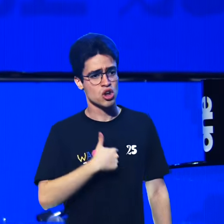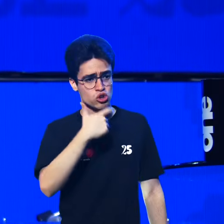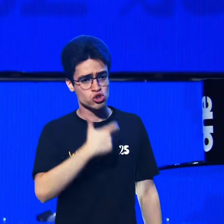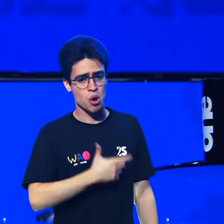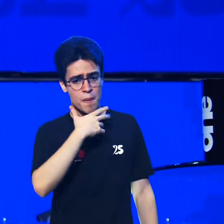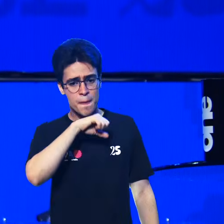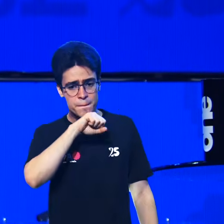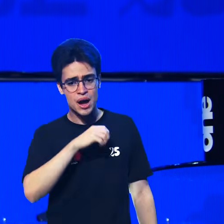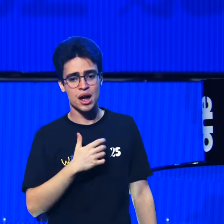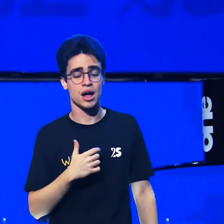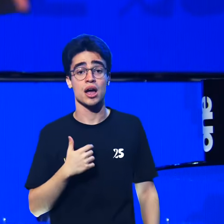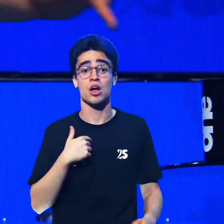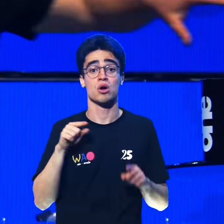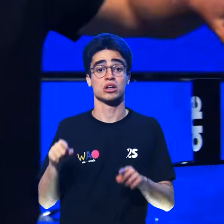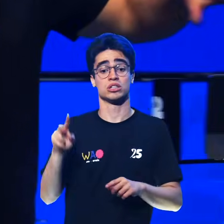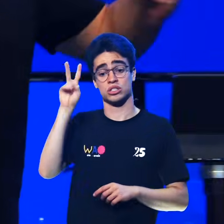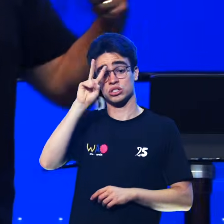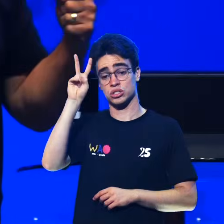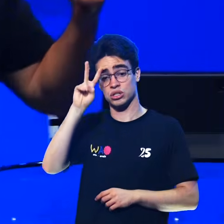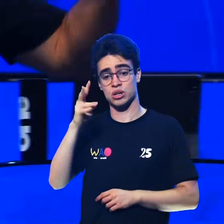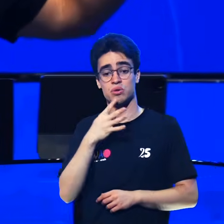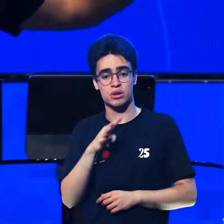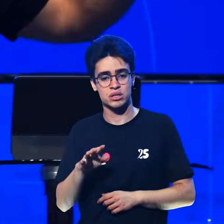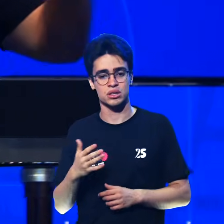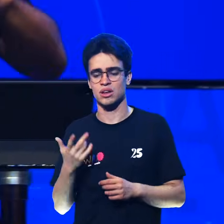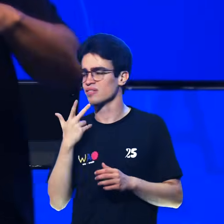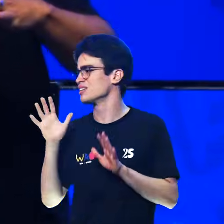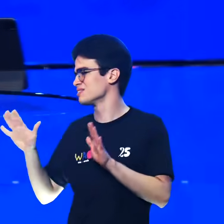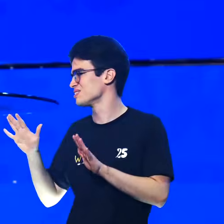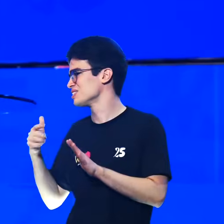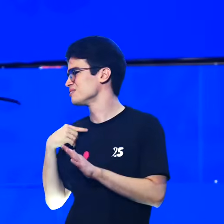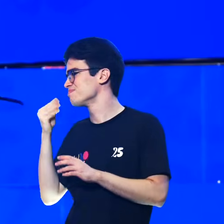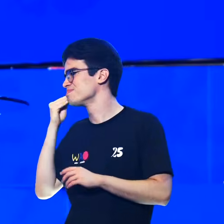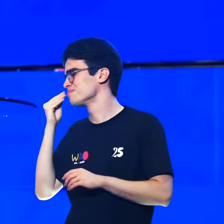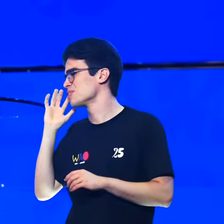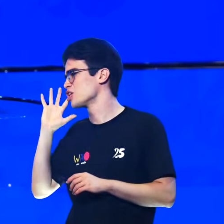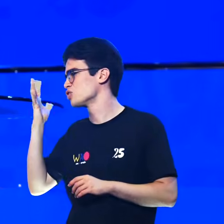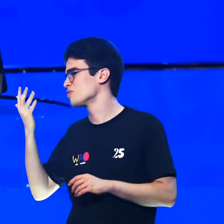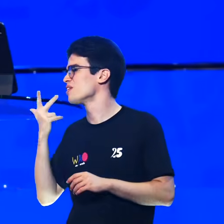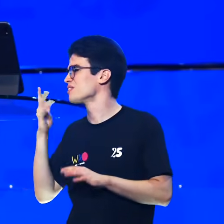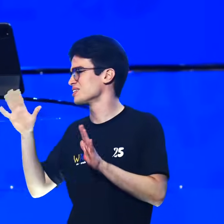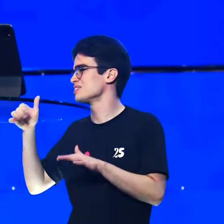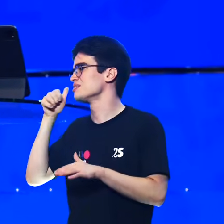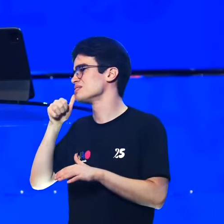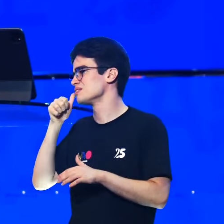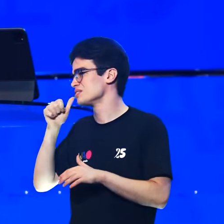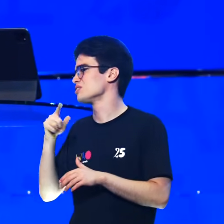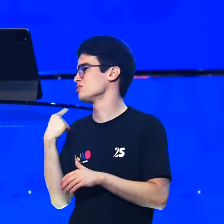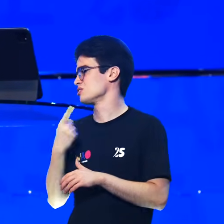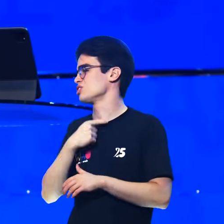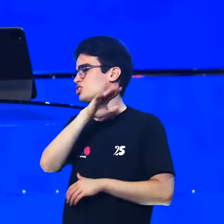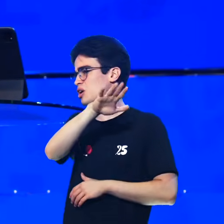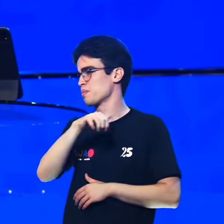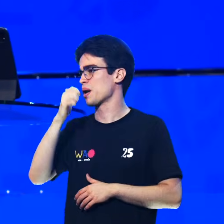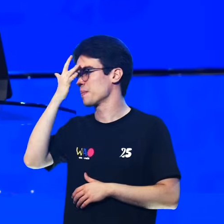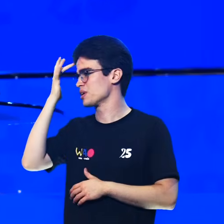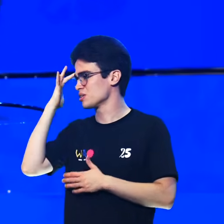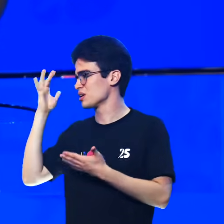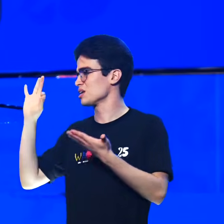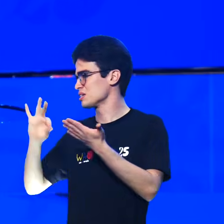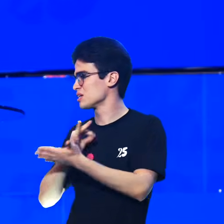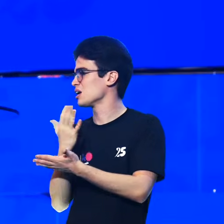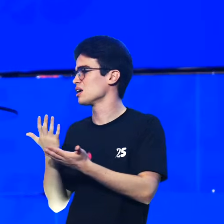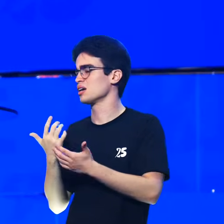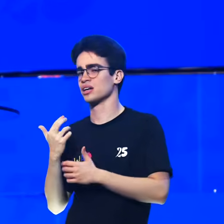Eu disse, eu não sabia da história. Afastei o Mário, falei, Mário, deixa que eu resolvo isso. Falei com a moça, a gente vai chamar alguém que possa assinar isso. Eu